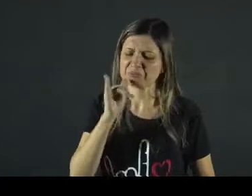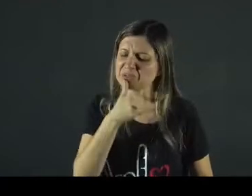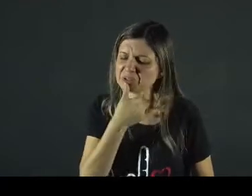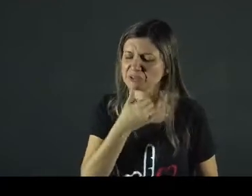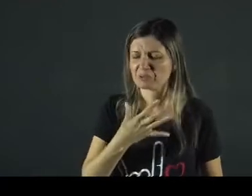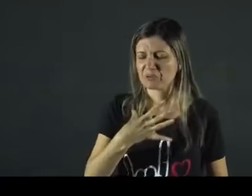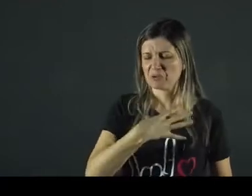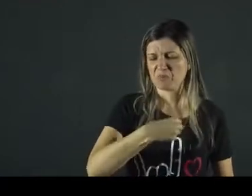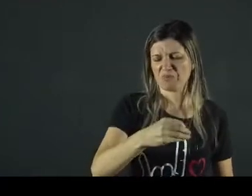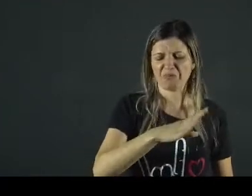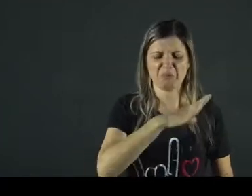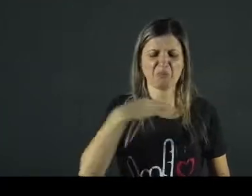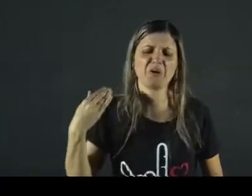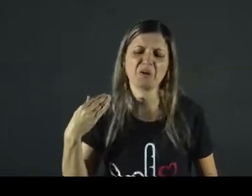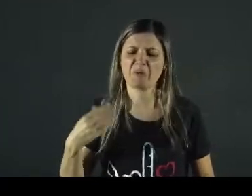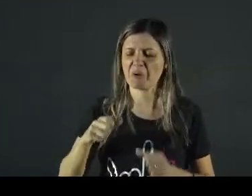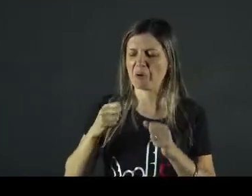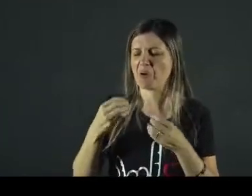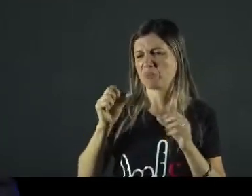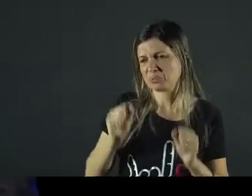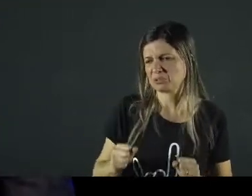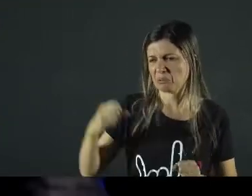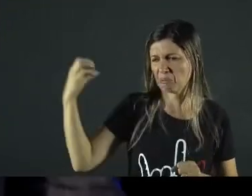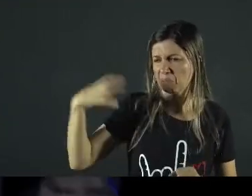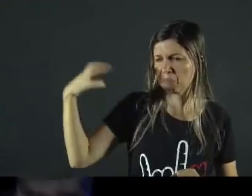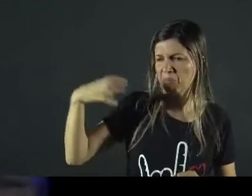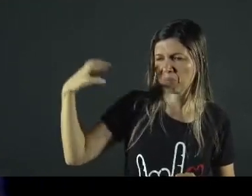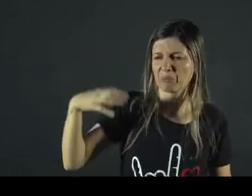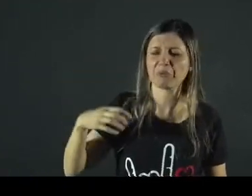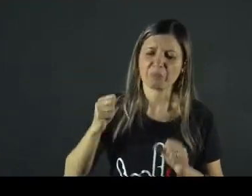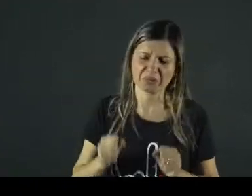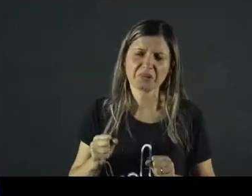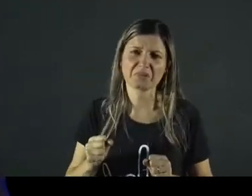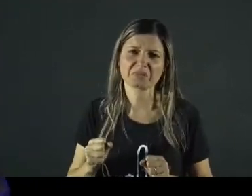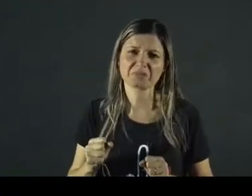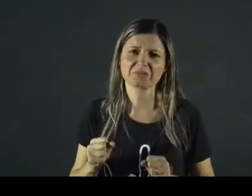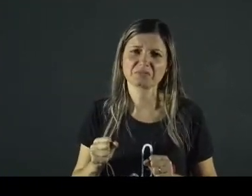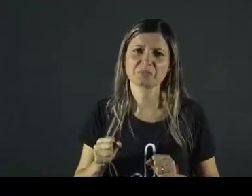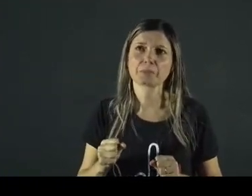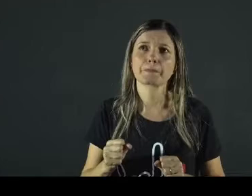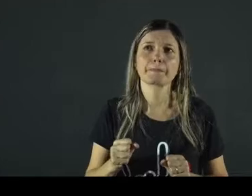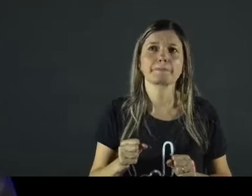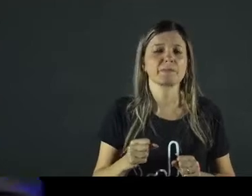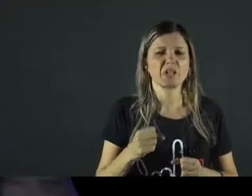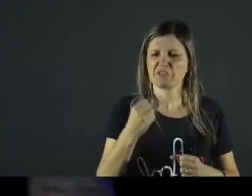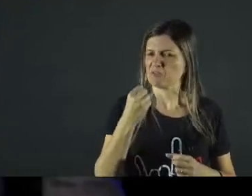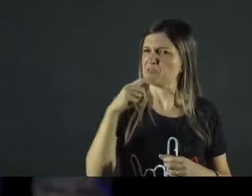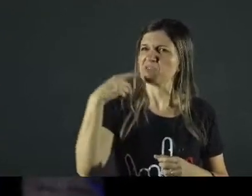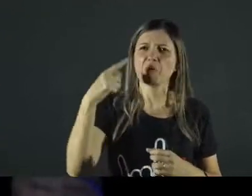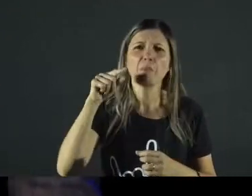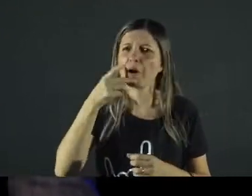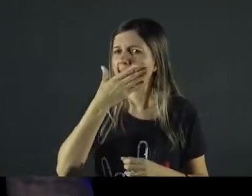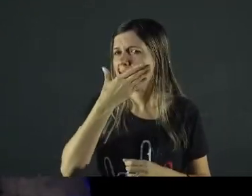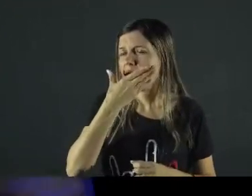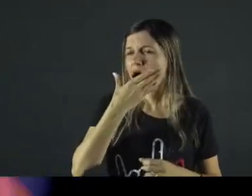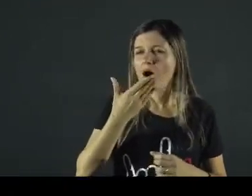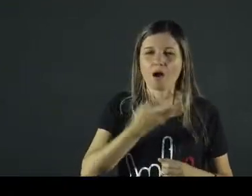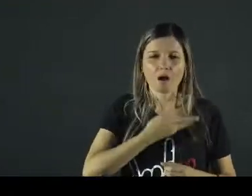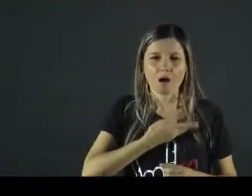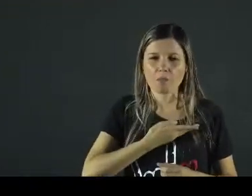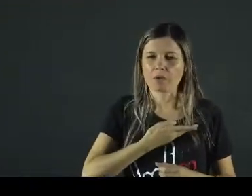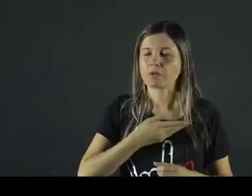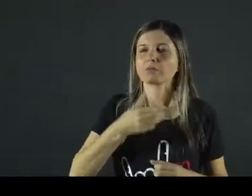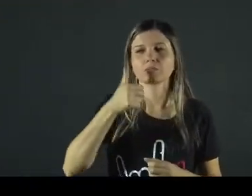meu filho está morto. Querido irmão, não fica contando derrota. Porque você